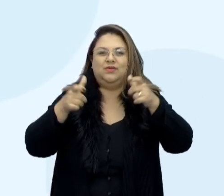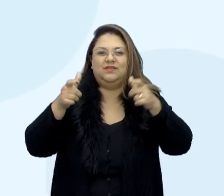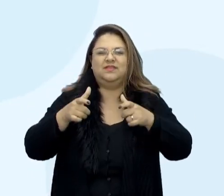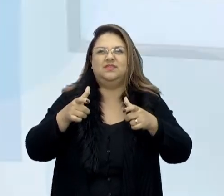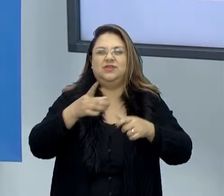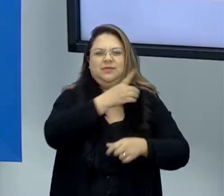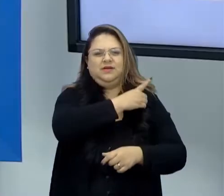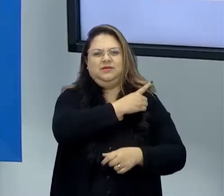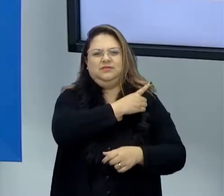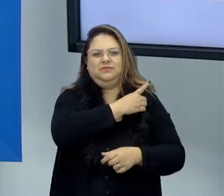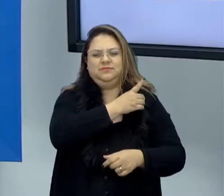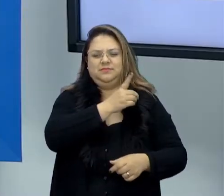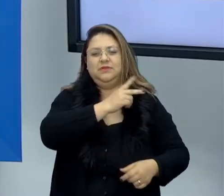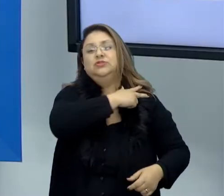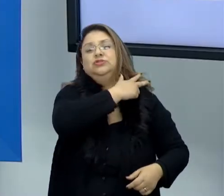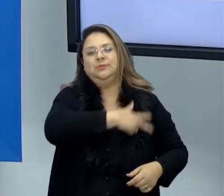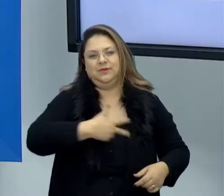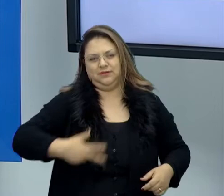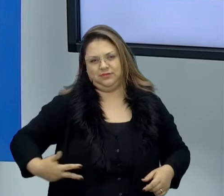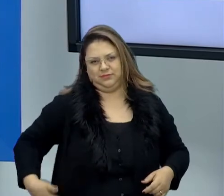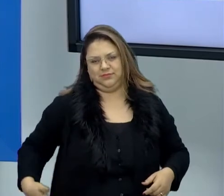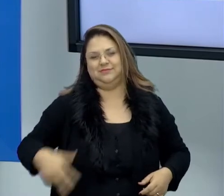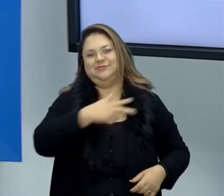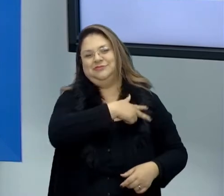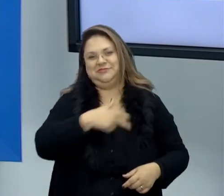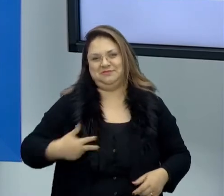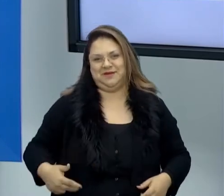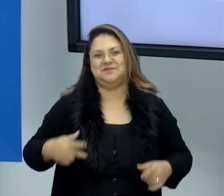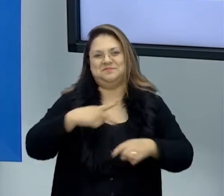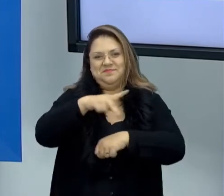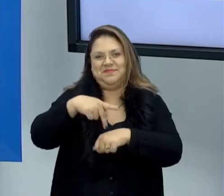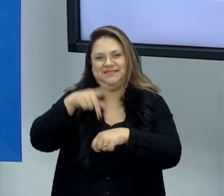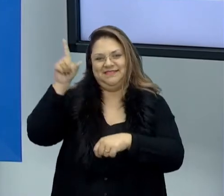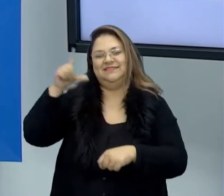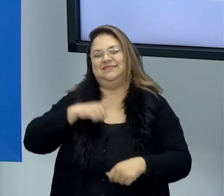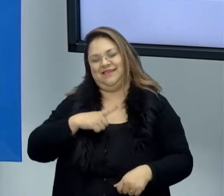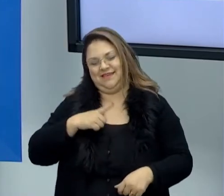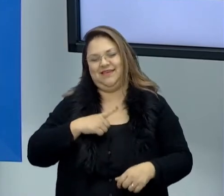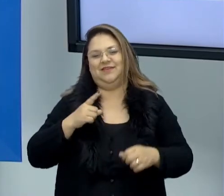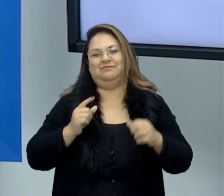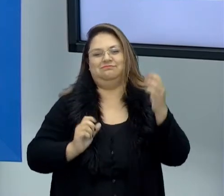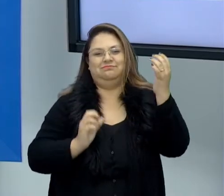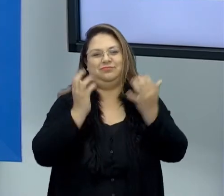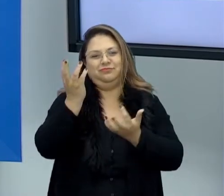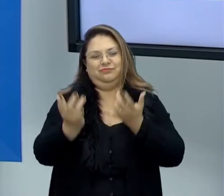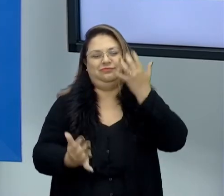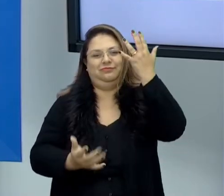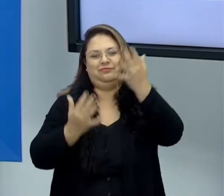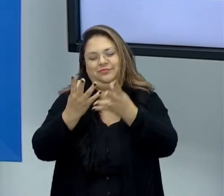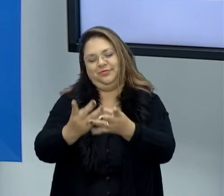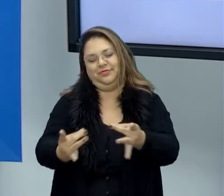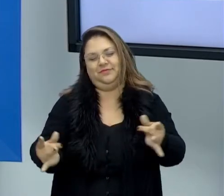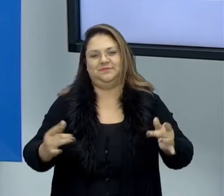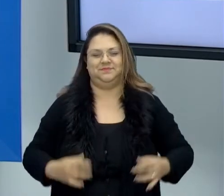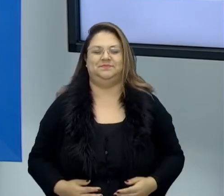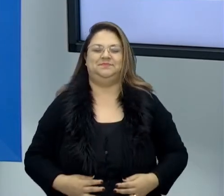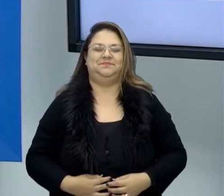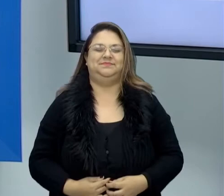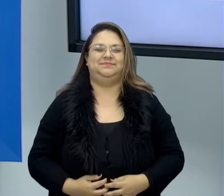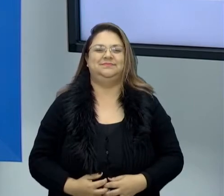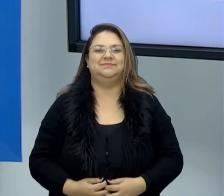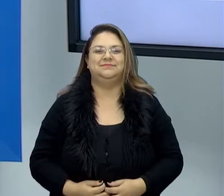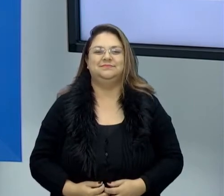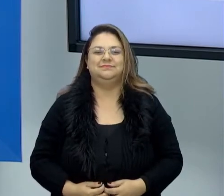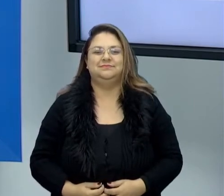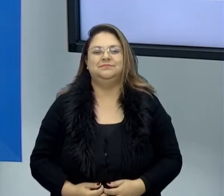acontece? O que sobrou ali do processo de reciclagem, né? O que não foi aproveitado, vai para a usina de incineração. Vocês podem ver